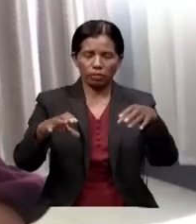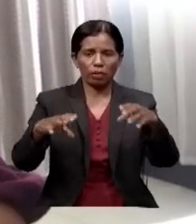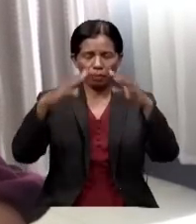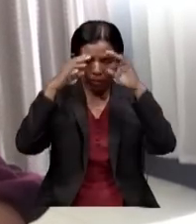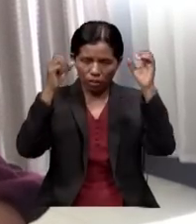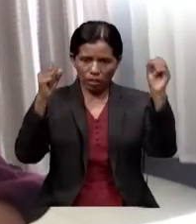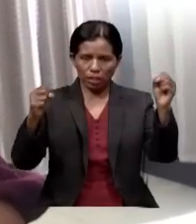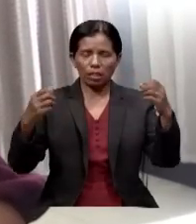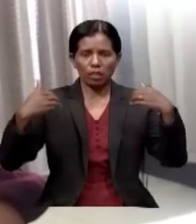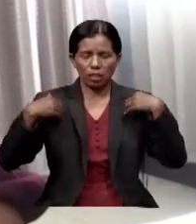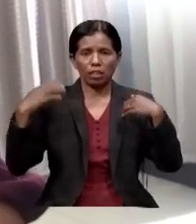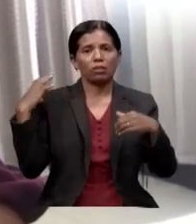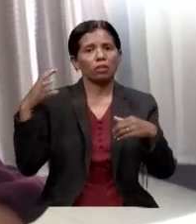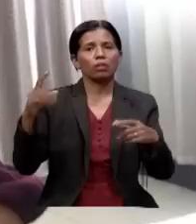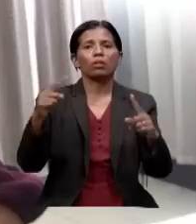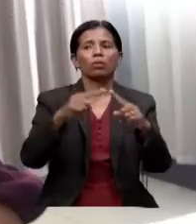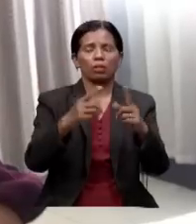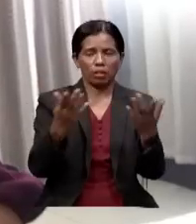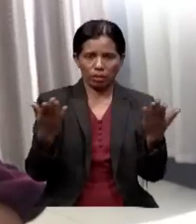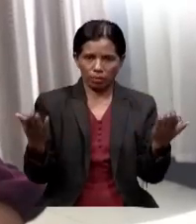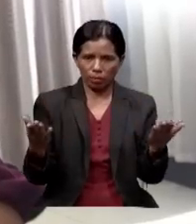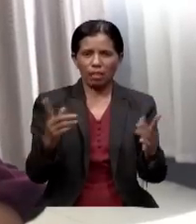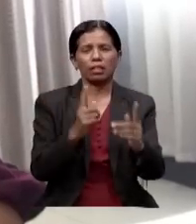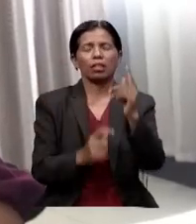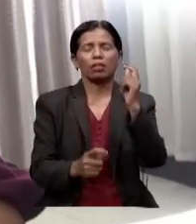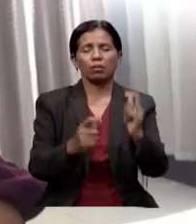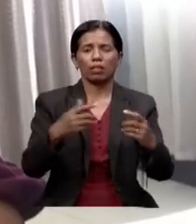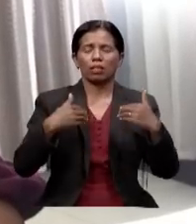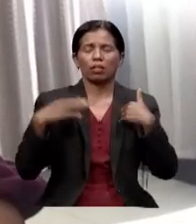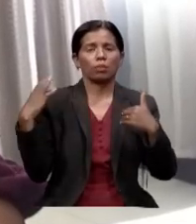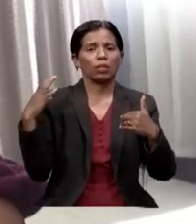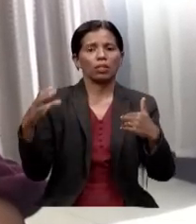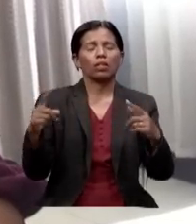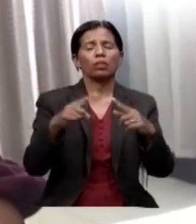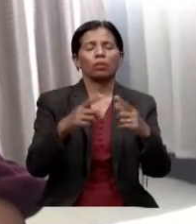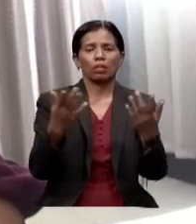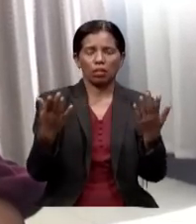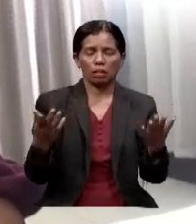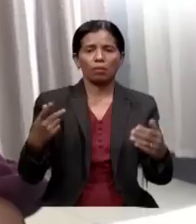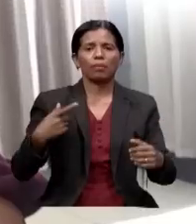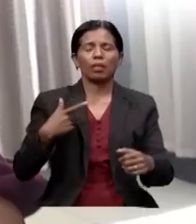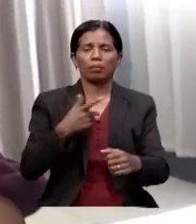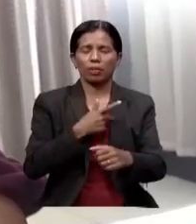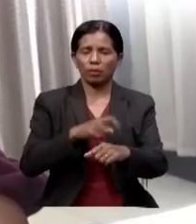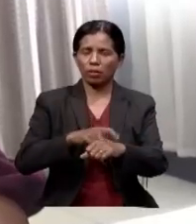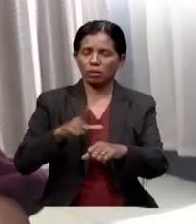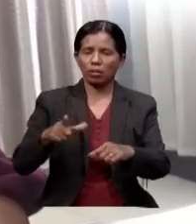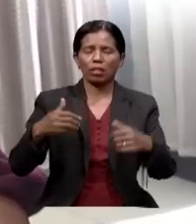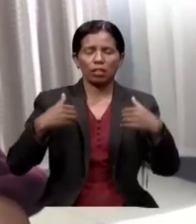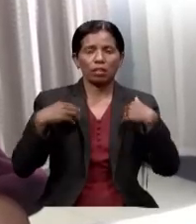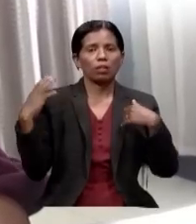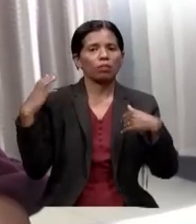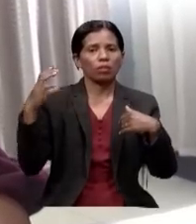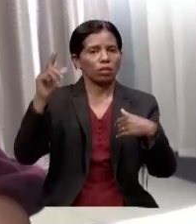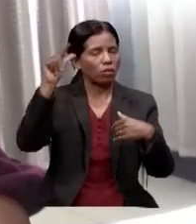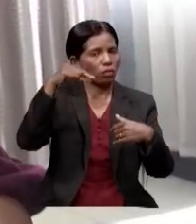NB, tribunal, ia ne competência to NB, parlamento, ia ne competência to NB, governo, ia